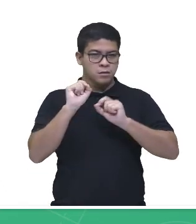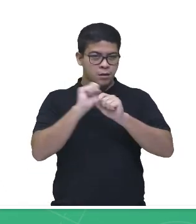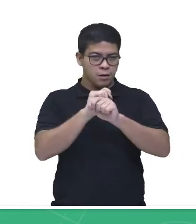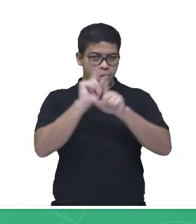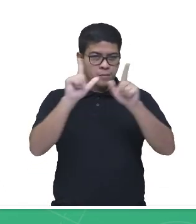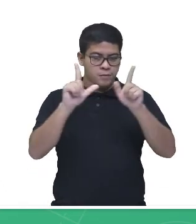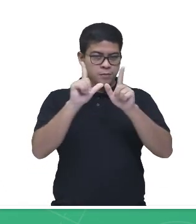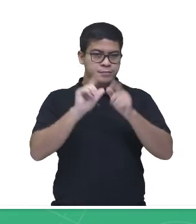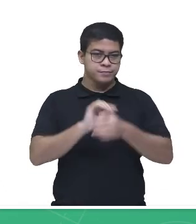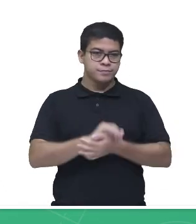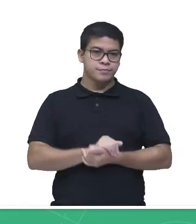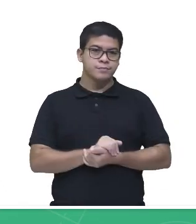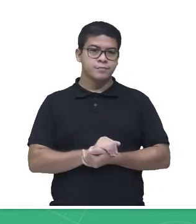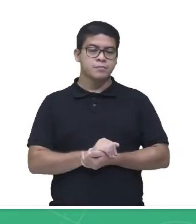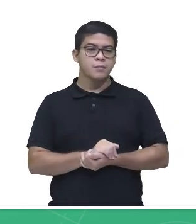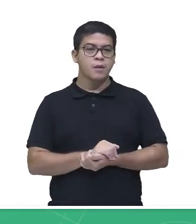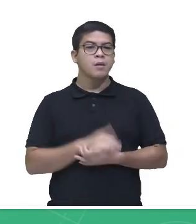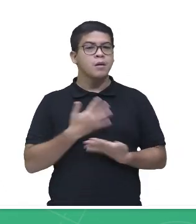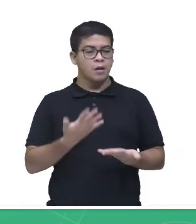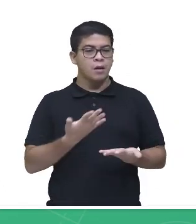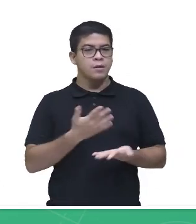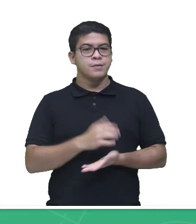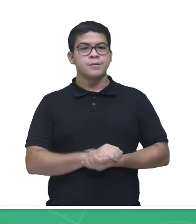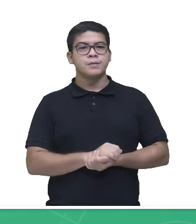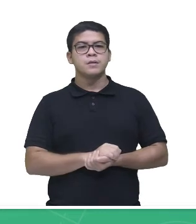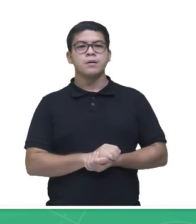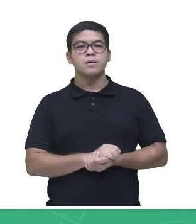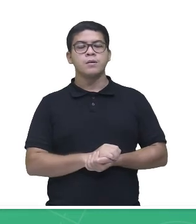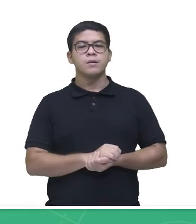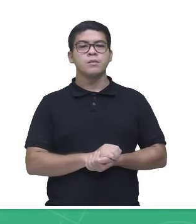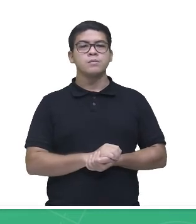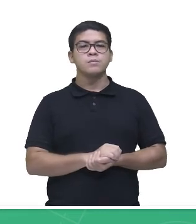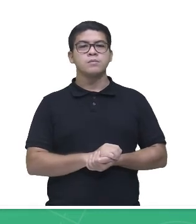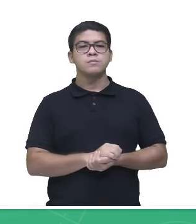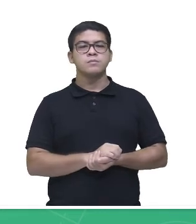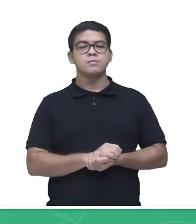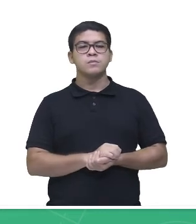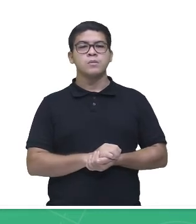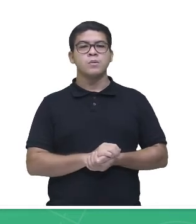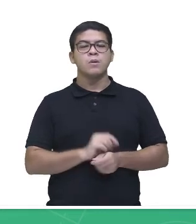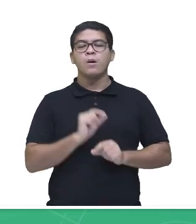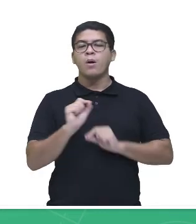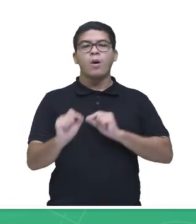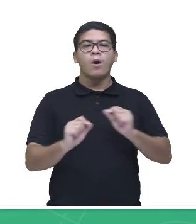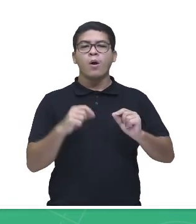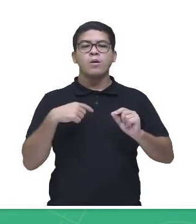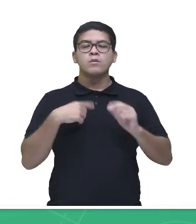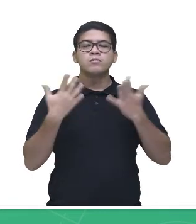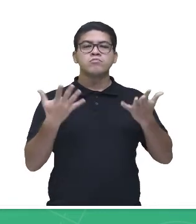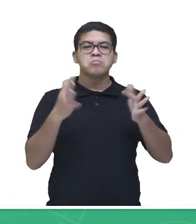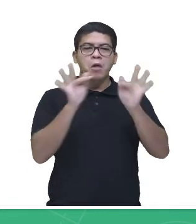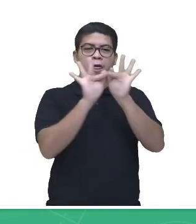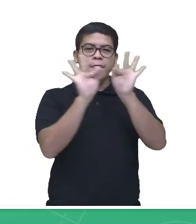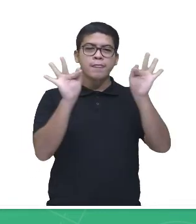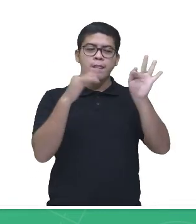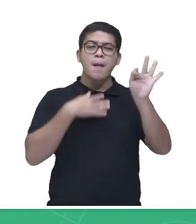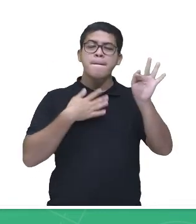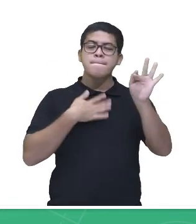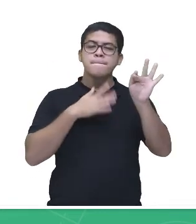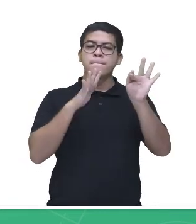sujeito, claro. Será que o sujeito está no singular ou no plural? Bom, nessa frase aqui eu estou falando dos meus